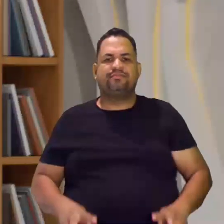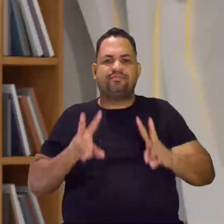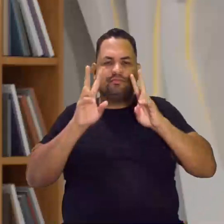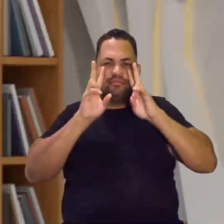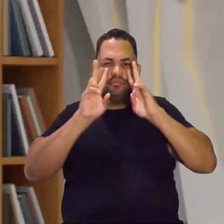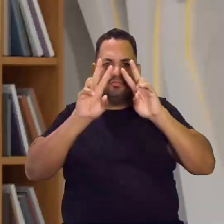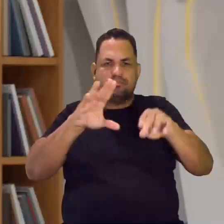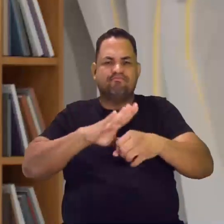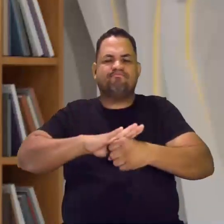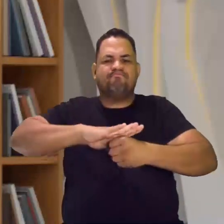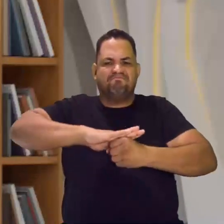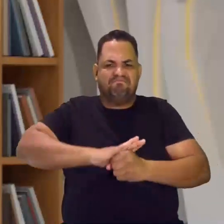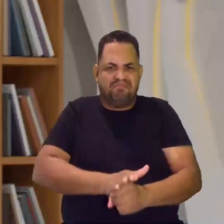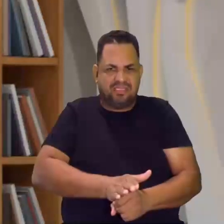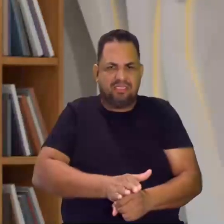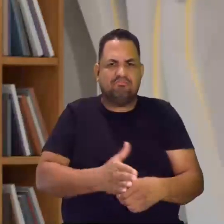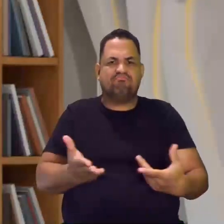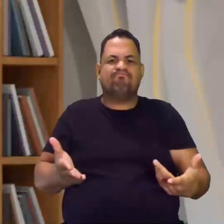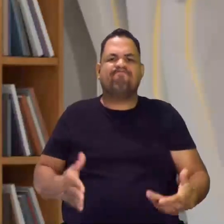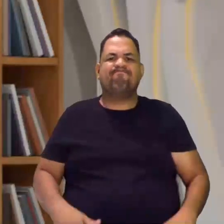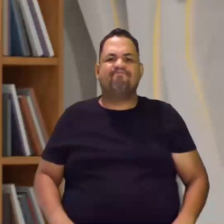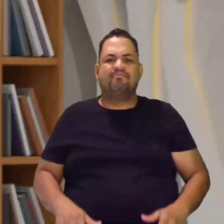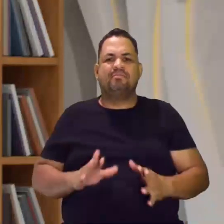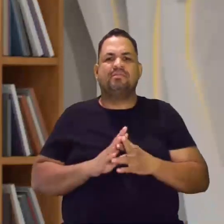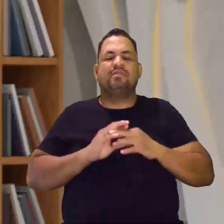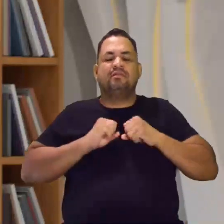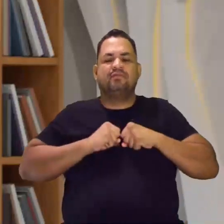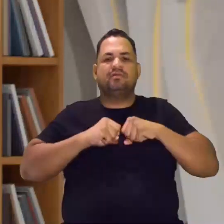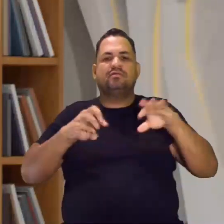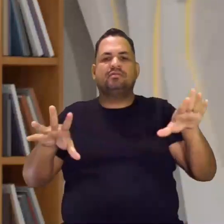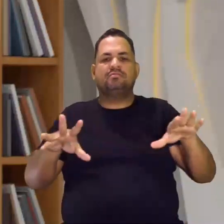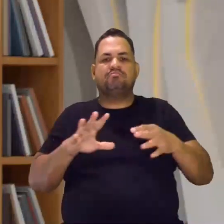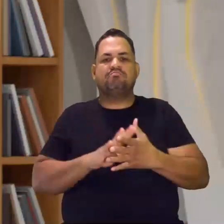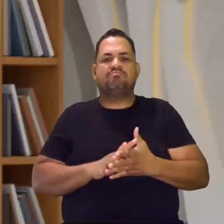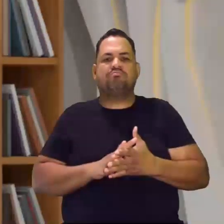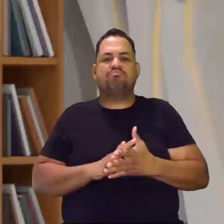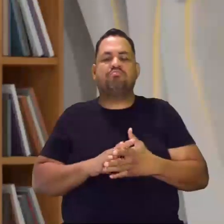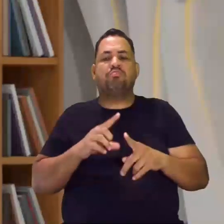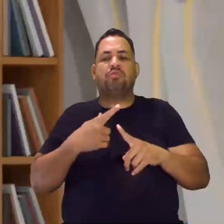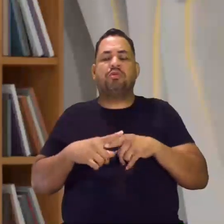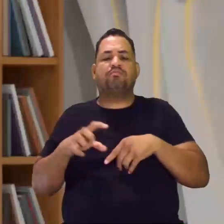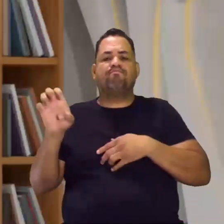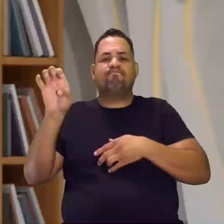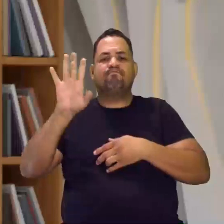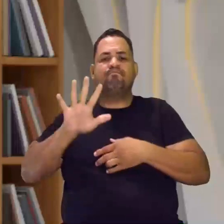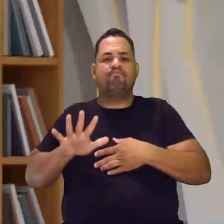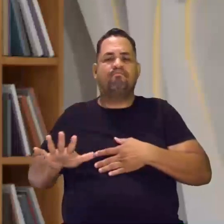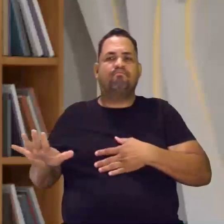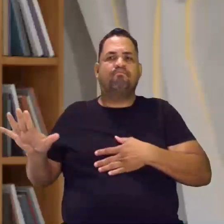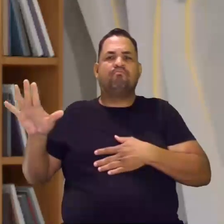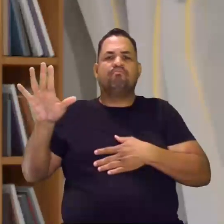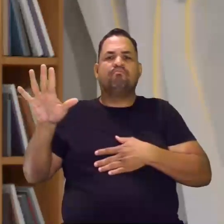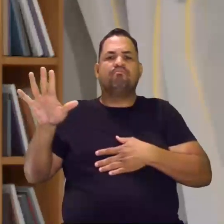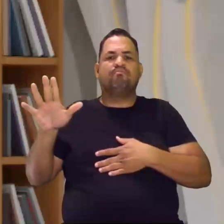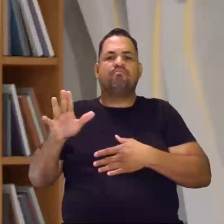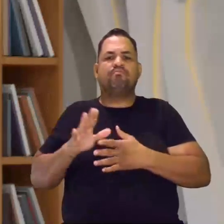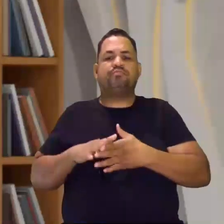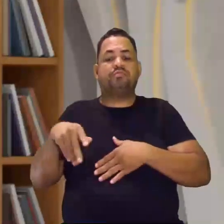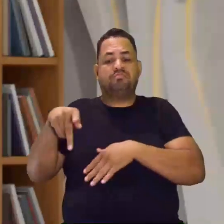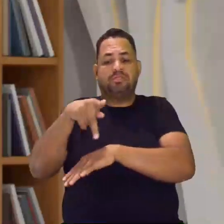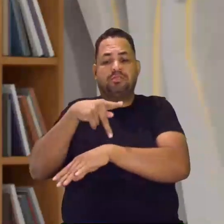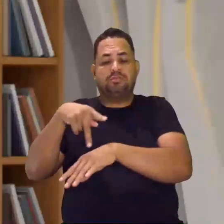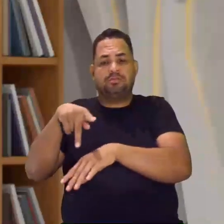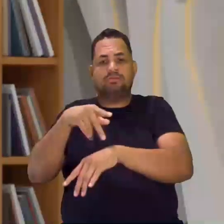visão discriminatória, ela foi difundida porque os europeus, os mesmos